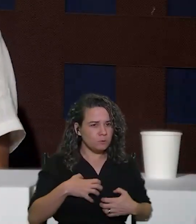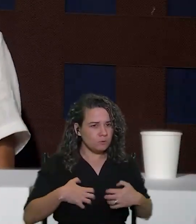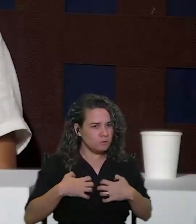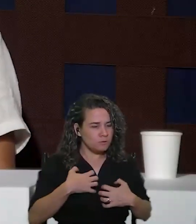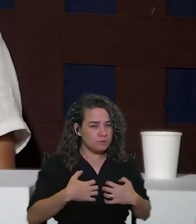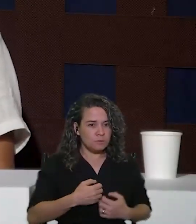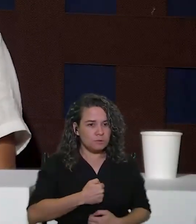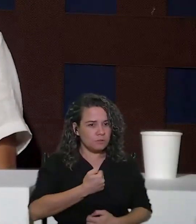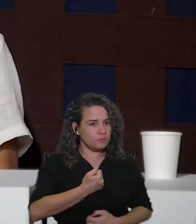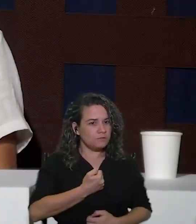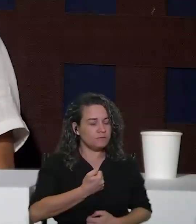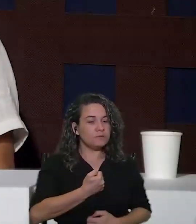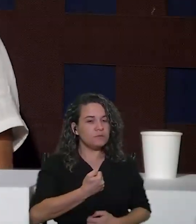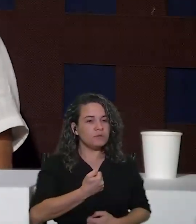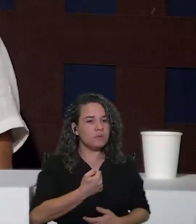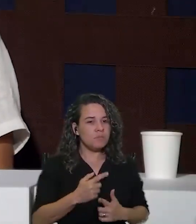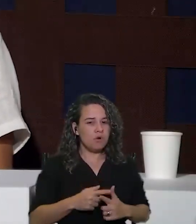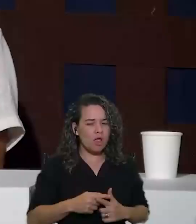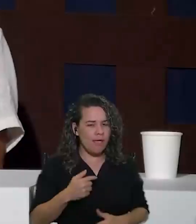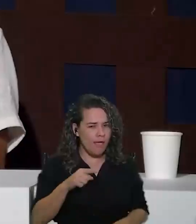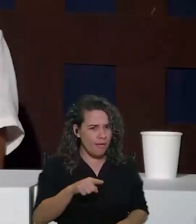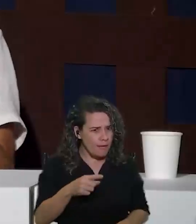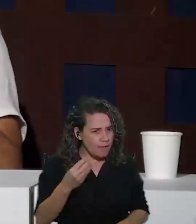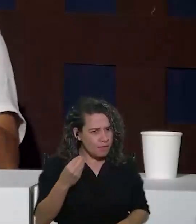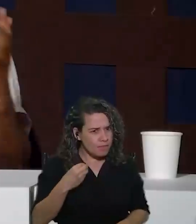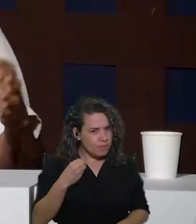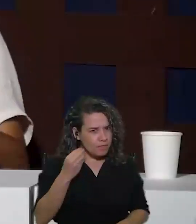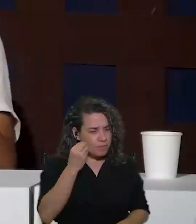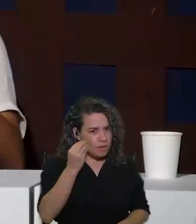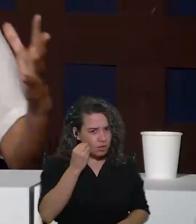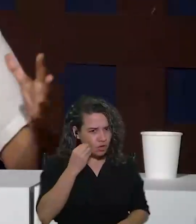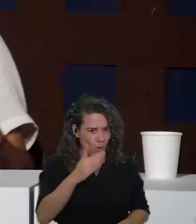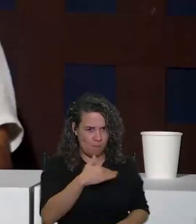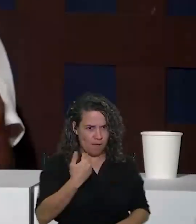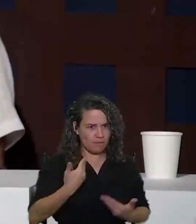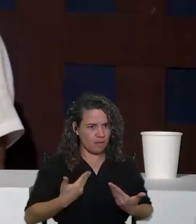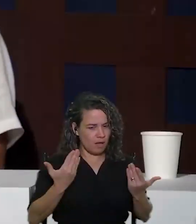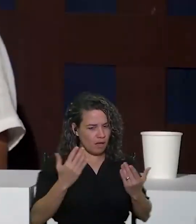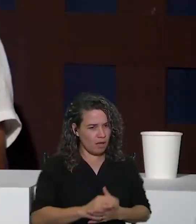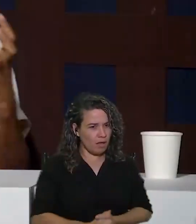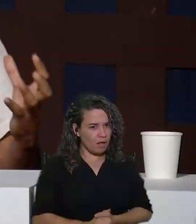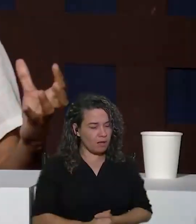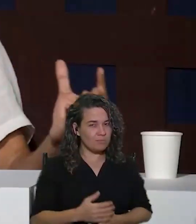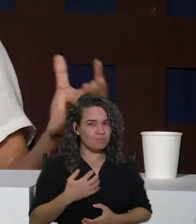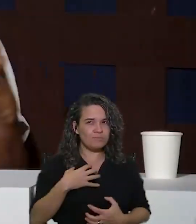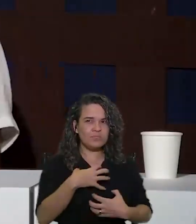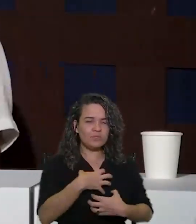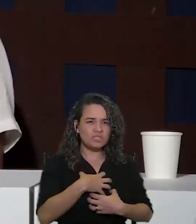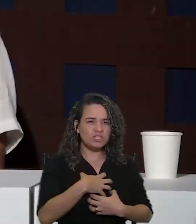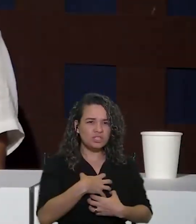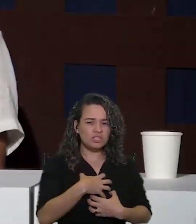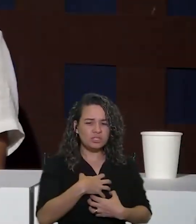deixou de ser um brinquedo para mim e passou a ser um abismo, um mistério, uma coisa um buraco preenchido